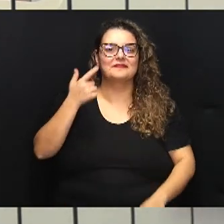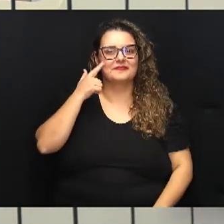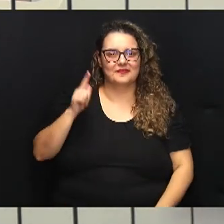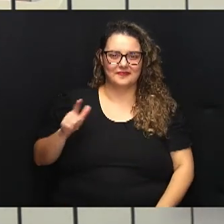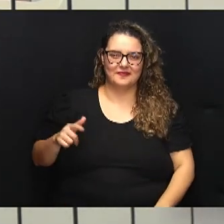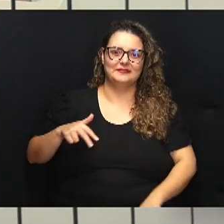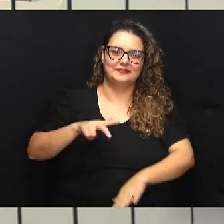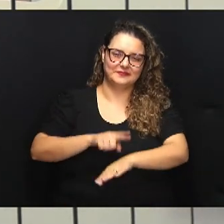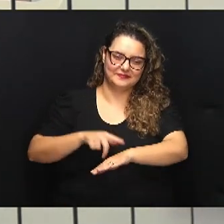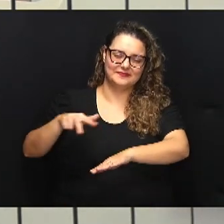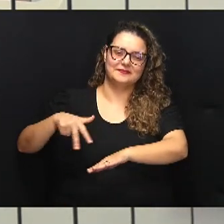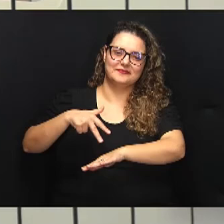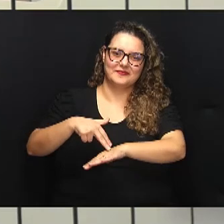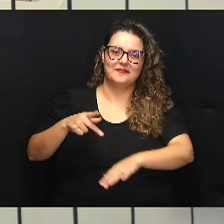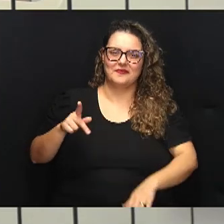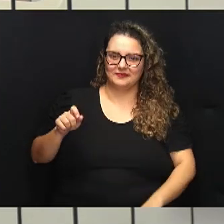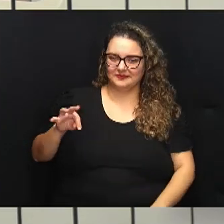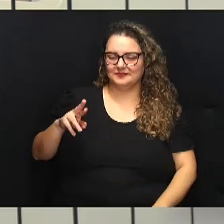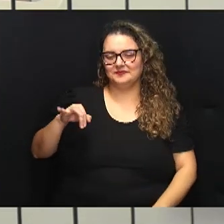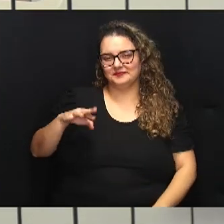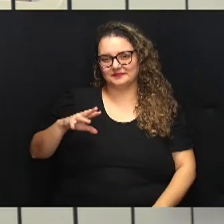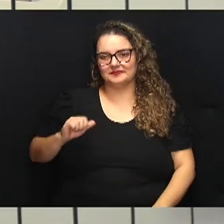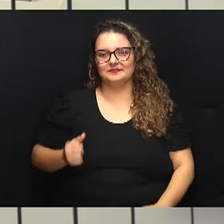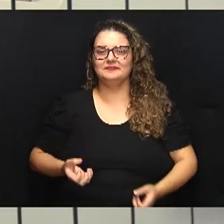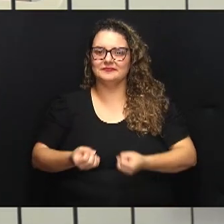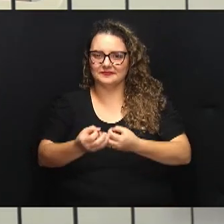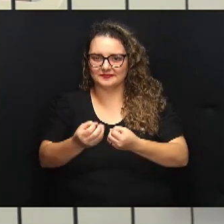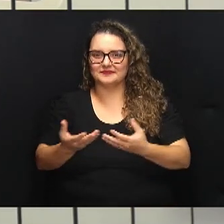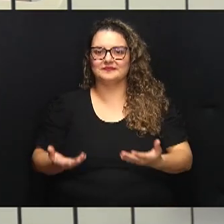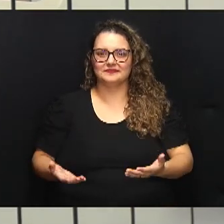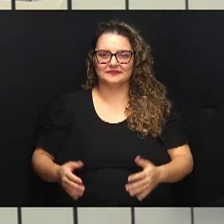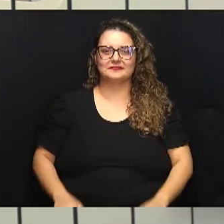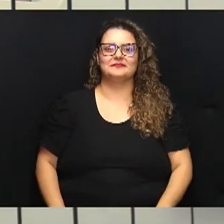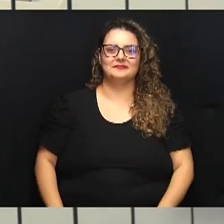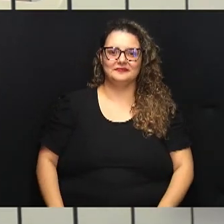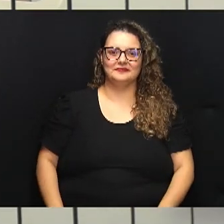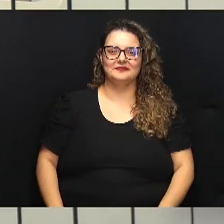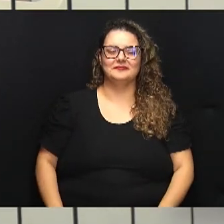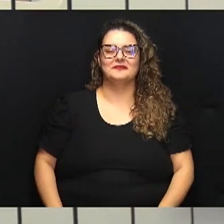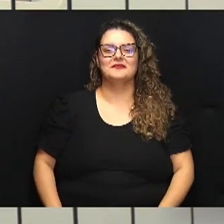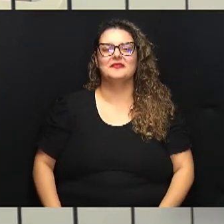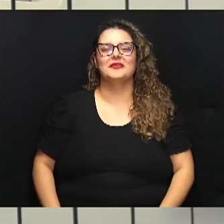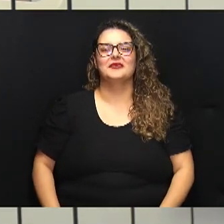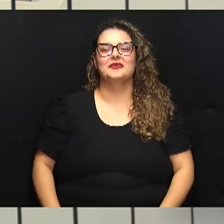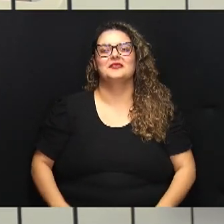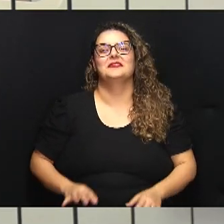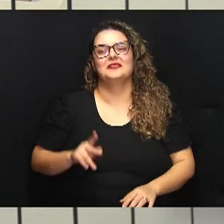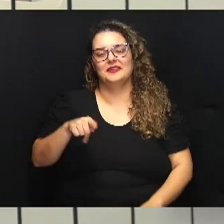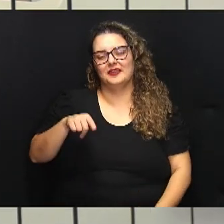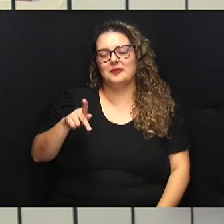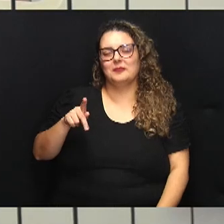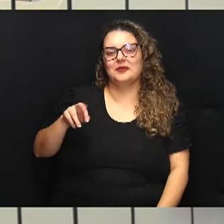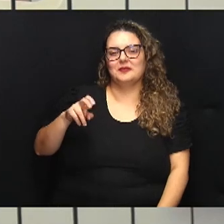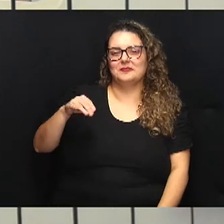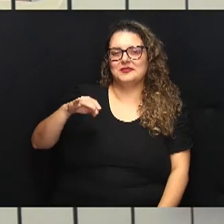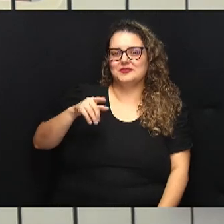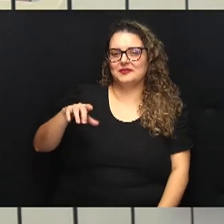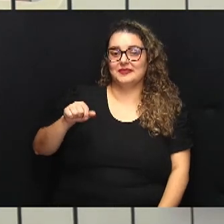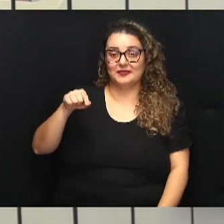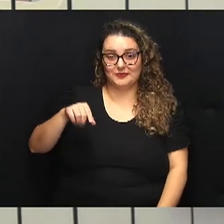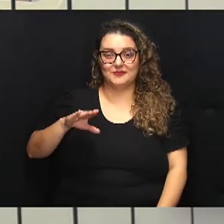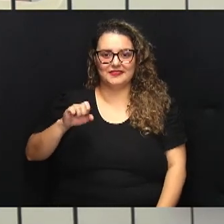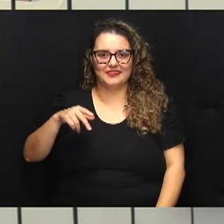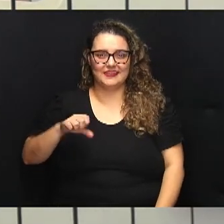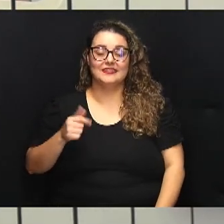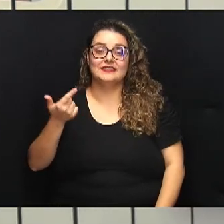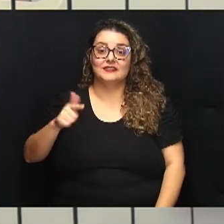a disponibilidade do tempo e as informações também que foram passadas aqui pela Patrícia Porto, permissionária aí. Bom, a gente segue com o